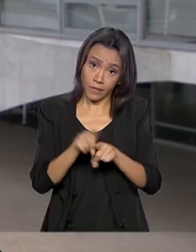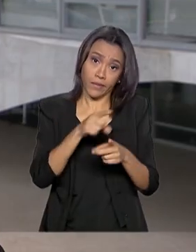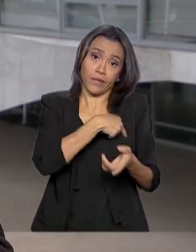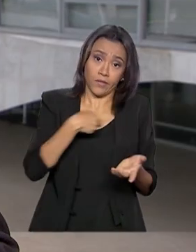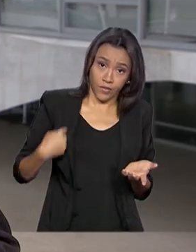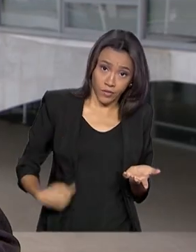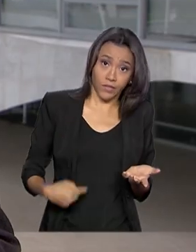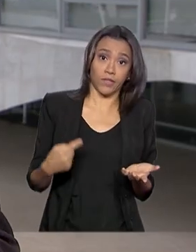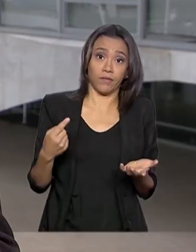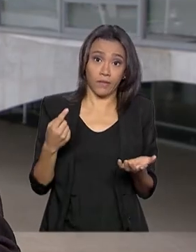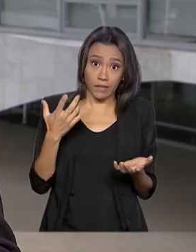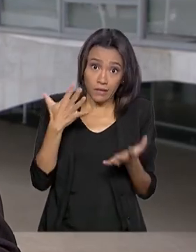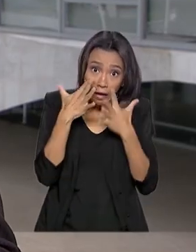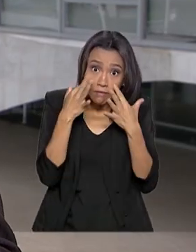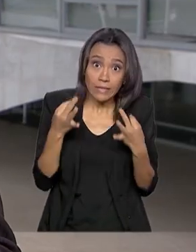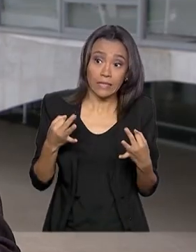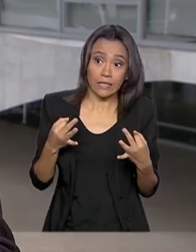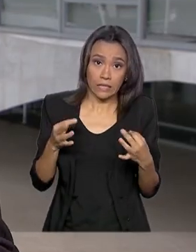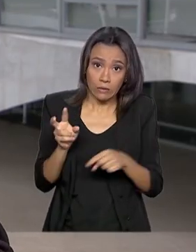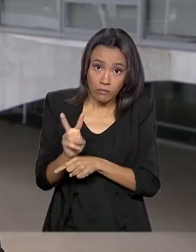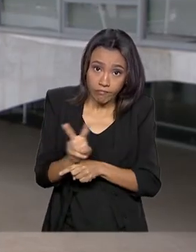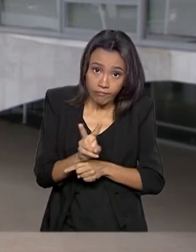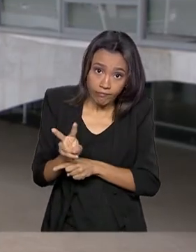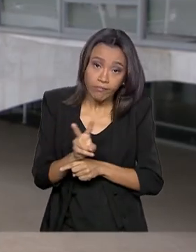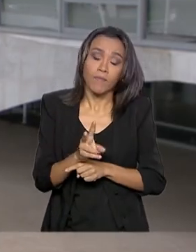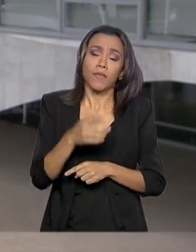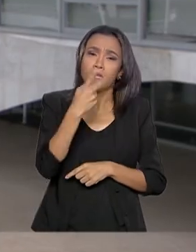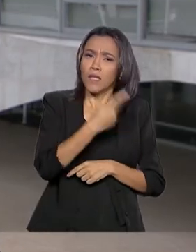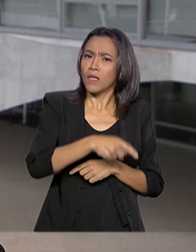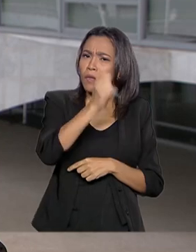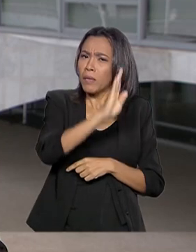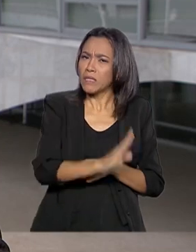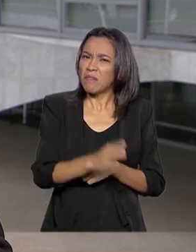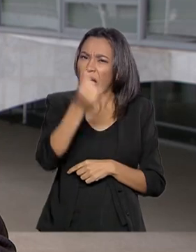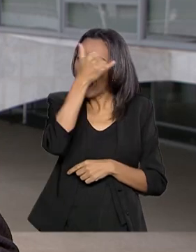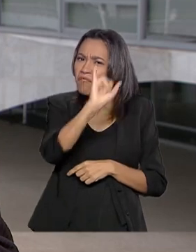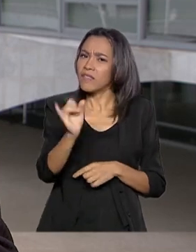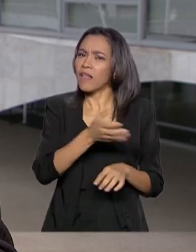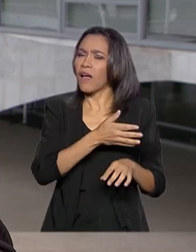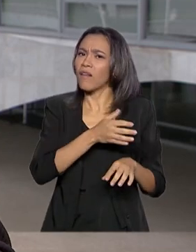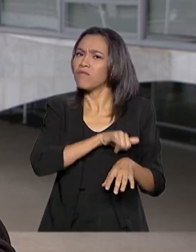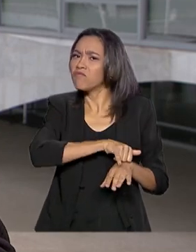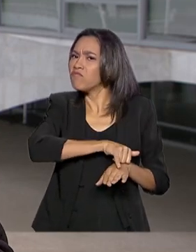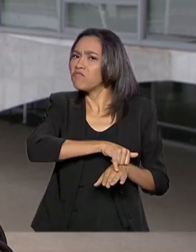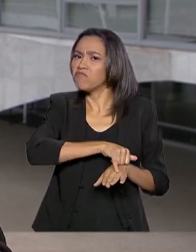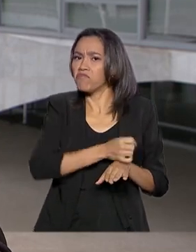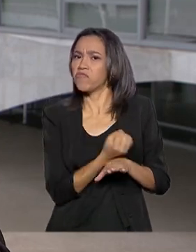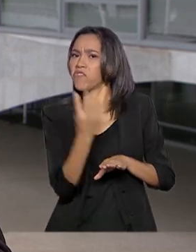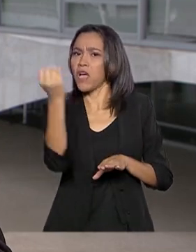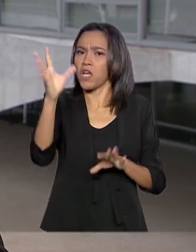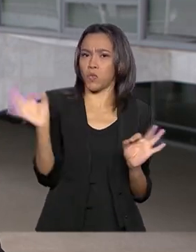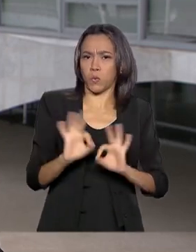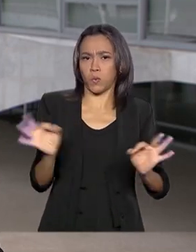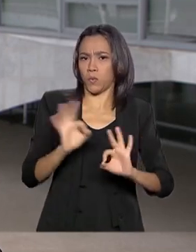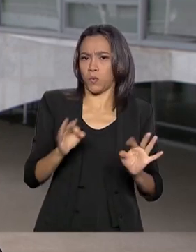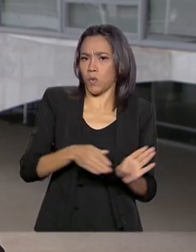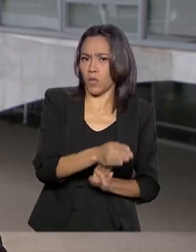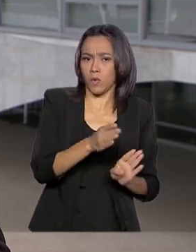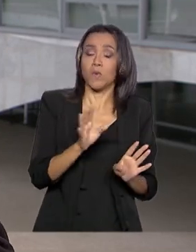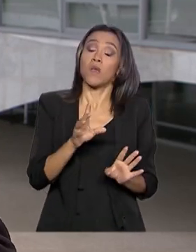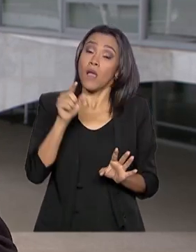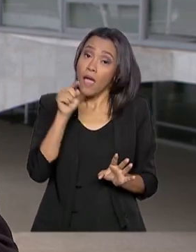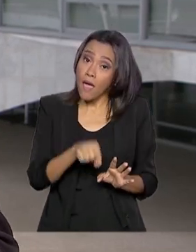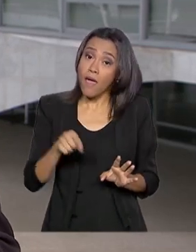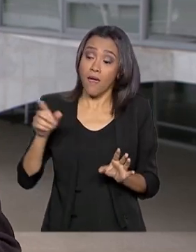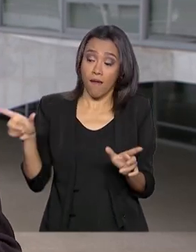E, apesar disso, não existe no Brasil recomendação para evitar viagens. O que existe, na verdade, é uma recomendação